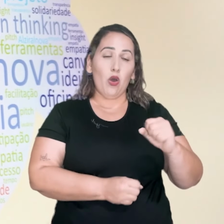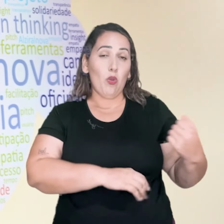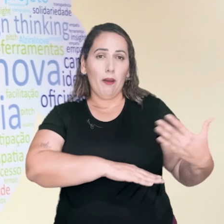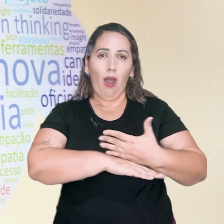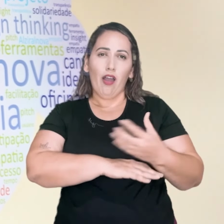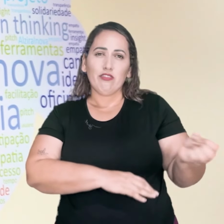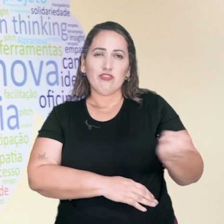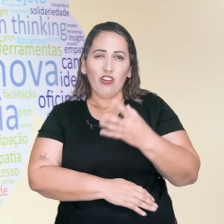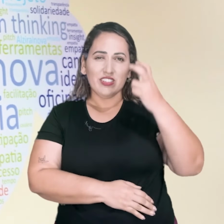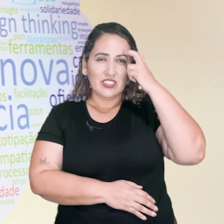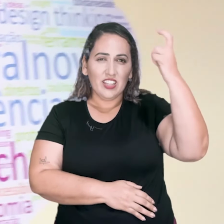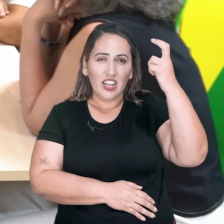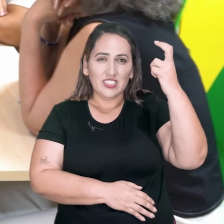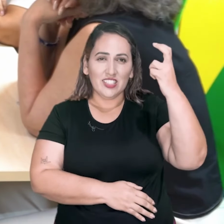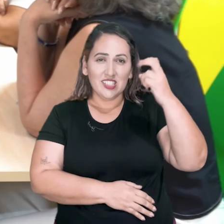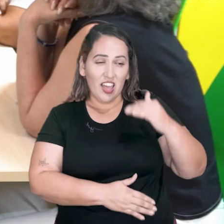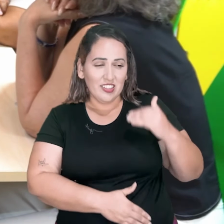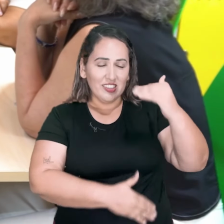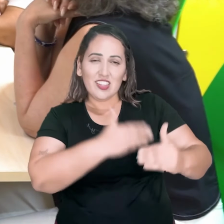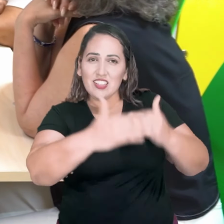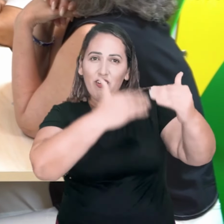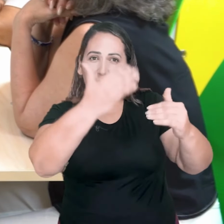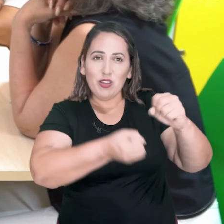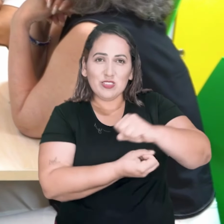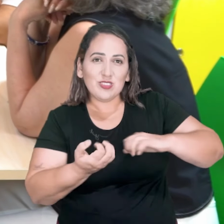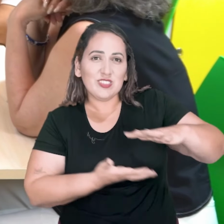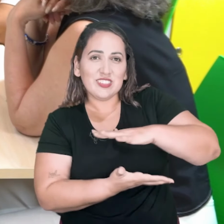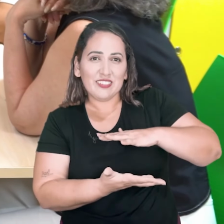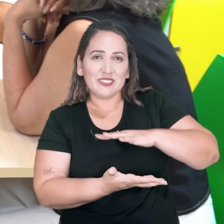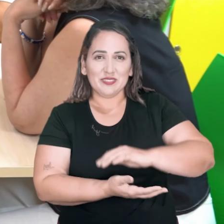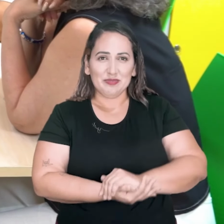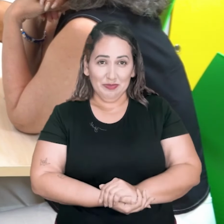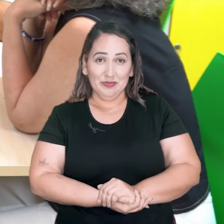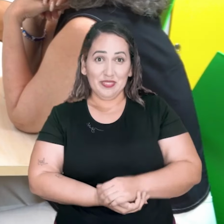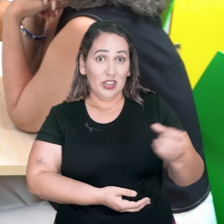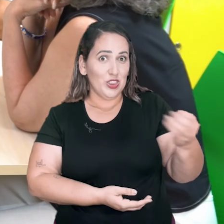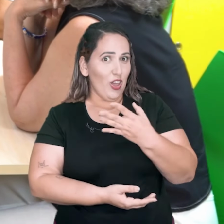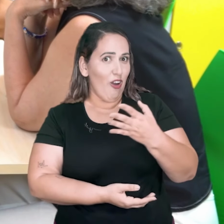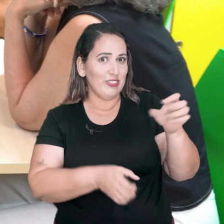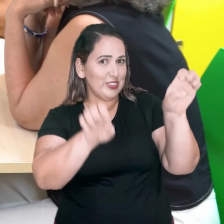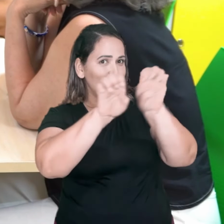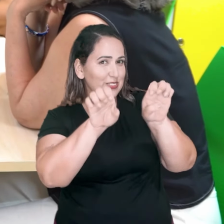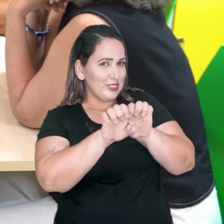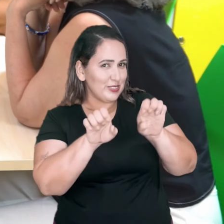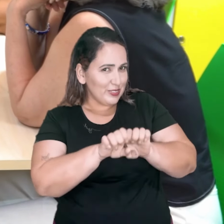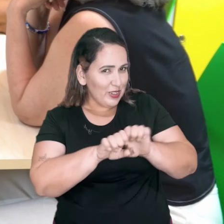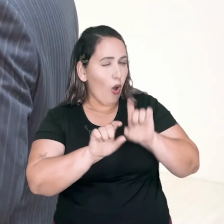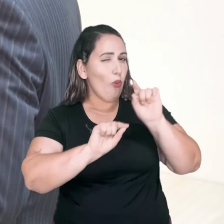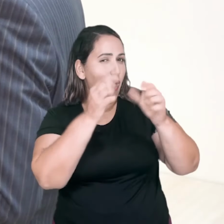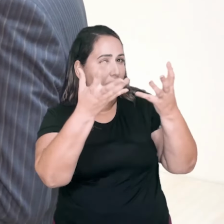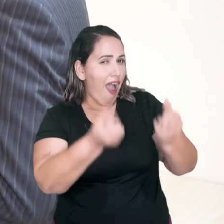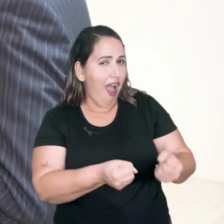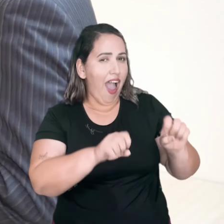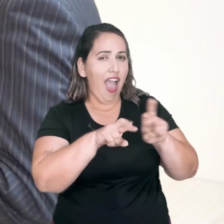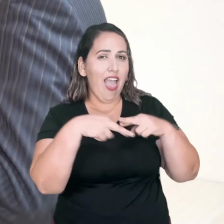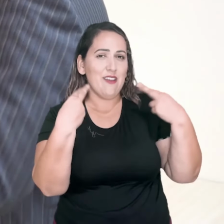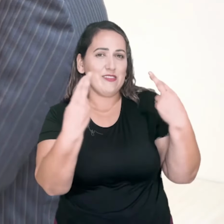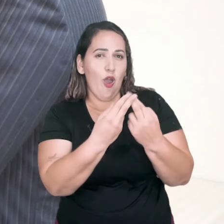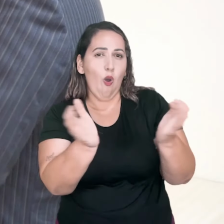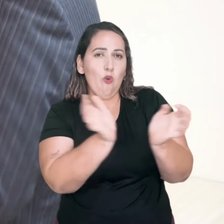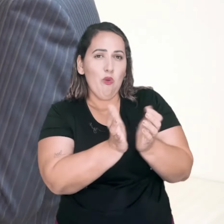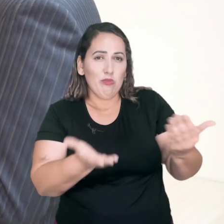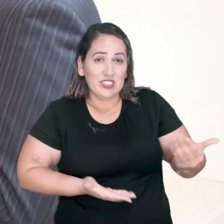a nova sala do lodes o laboratório de inovação inteligência e desenvolvimento sustentável a nova estrutura